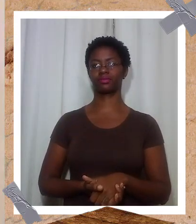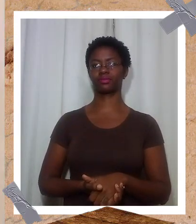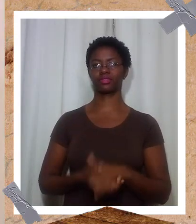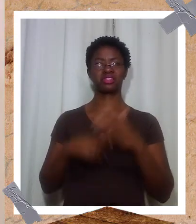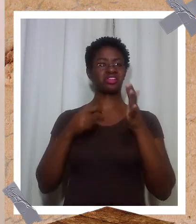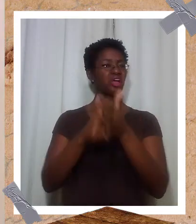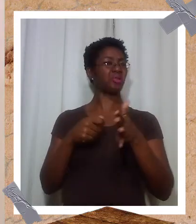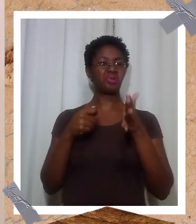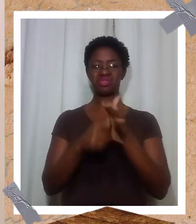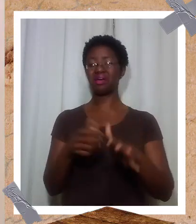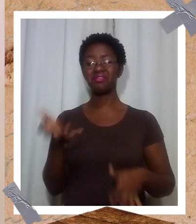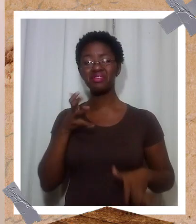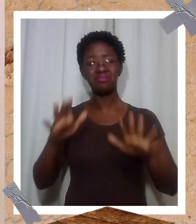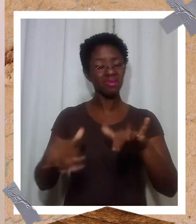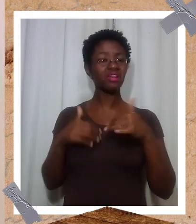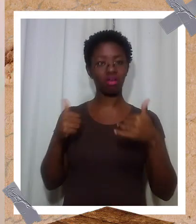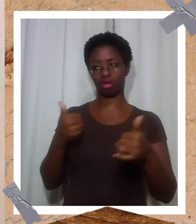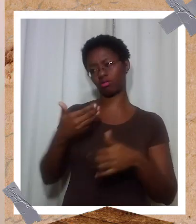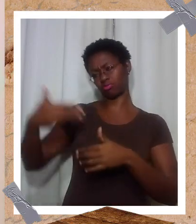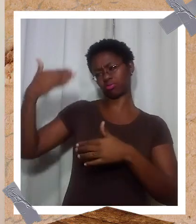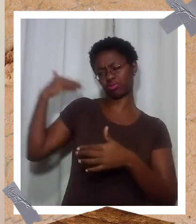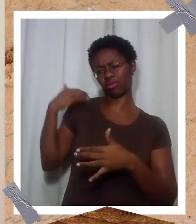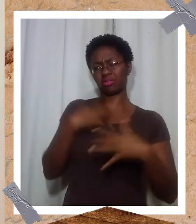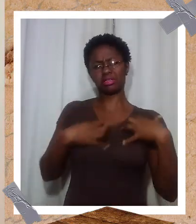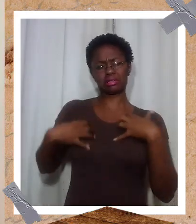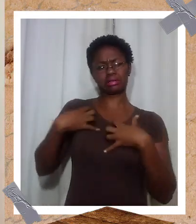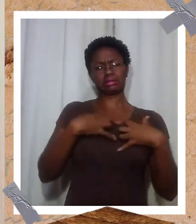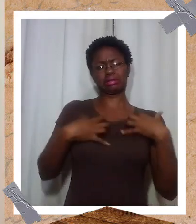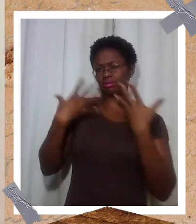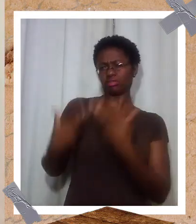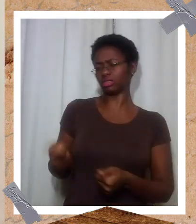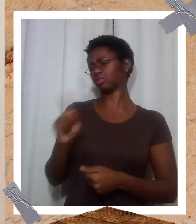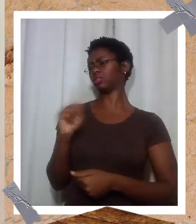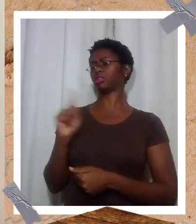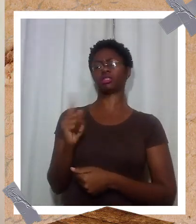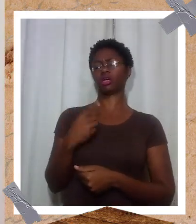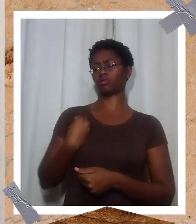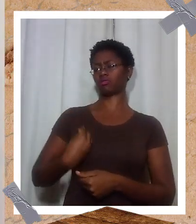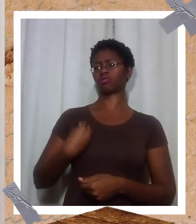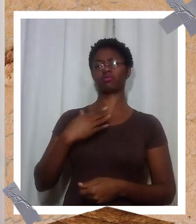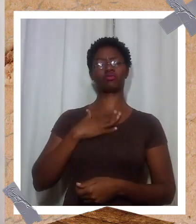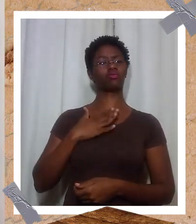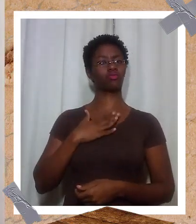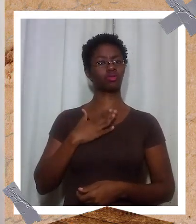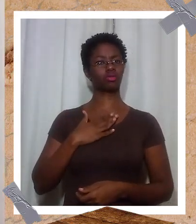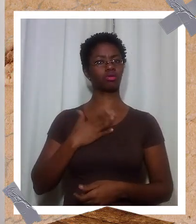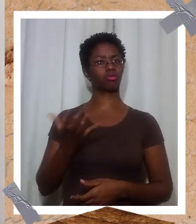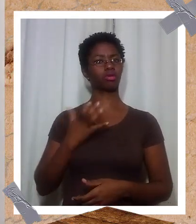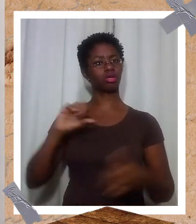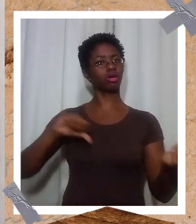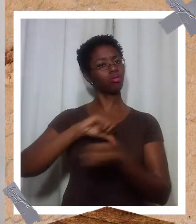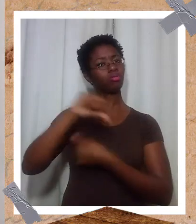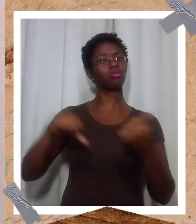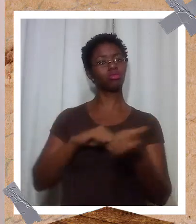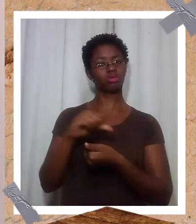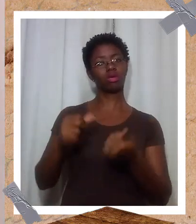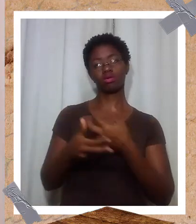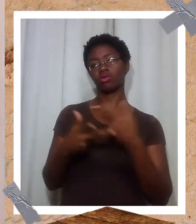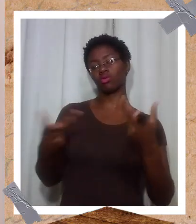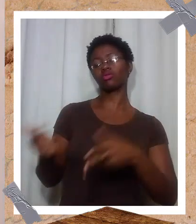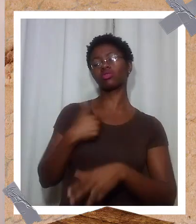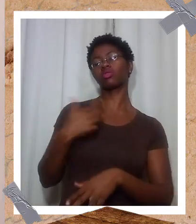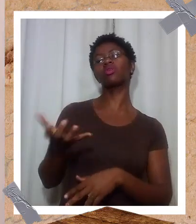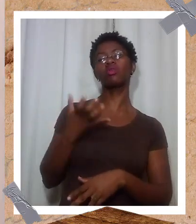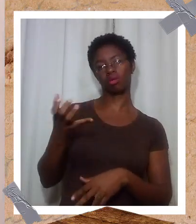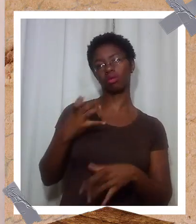dignidade. Eu era muito indignado com tudo. E meu sonho era mudar a minha comunidade, que é uma das coisas que ainda tenho carrega